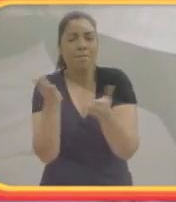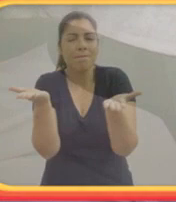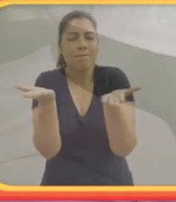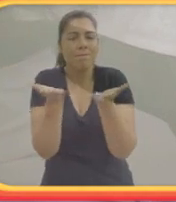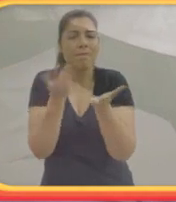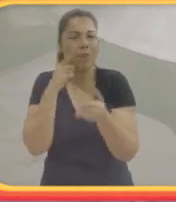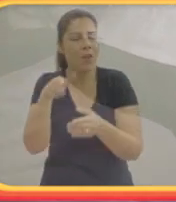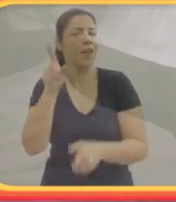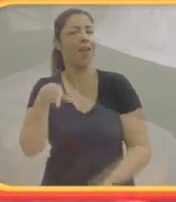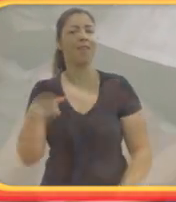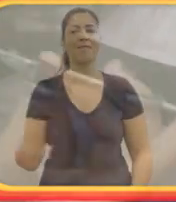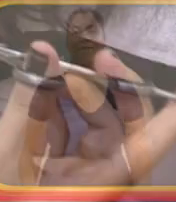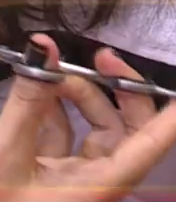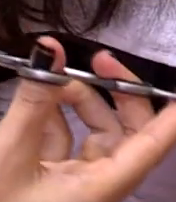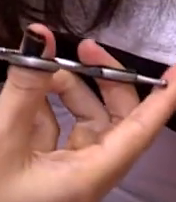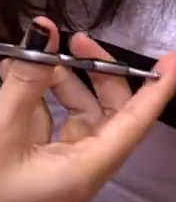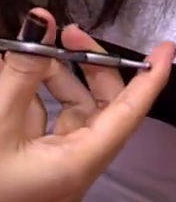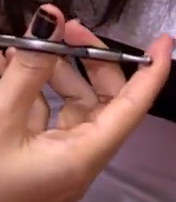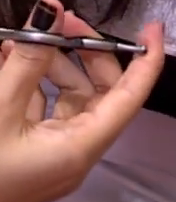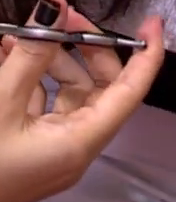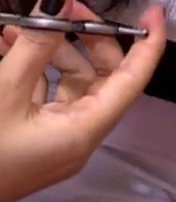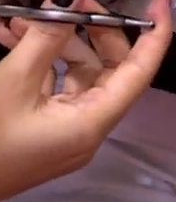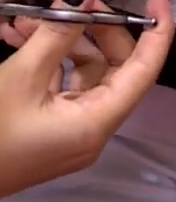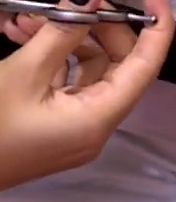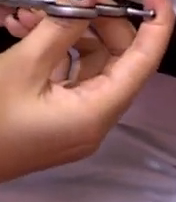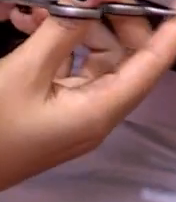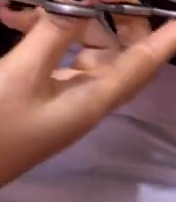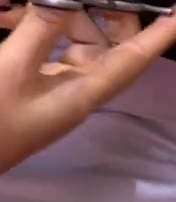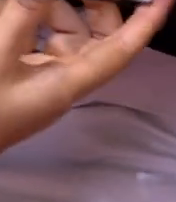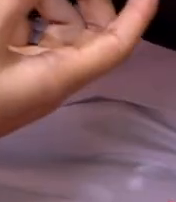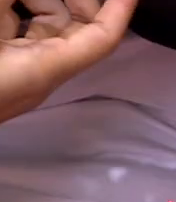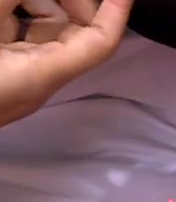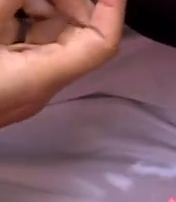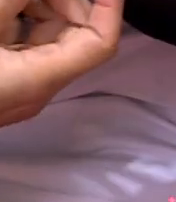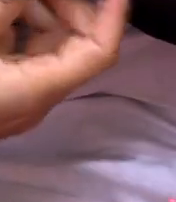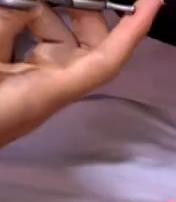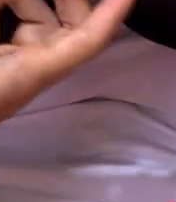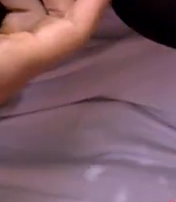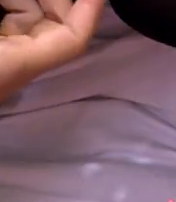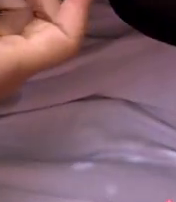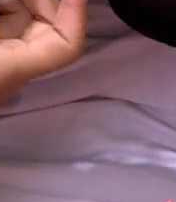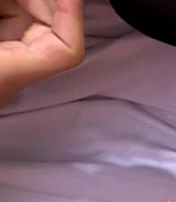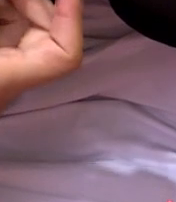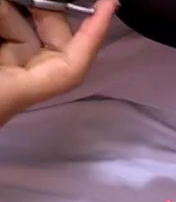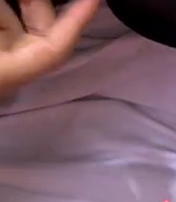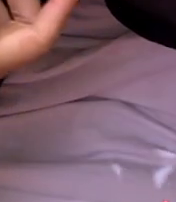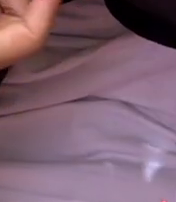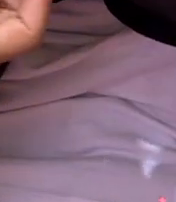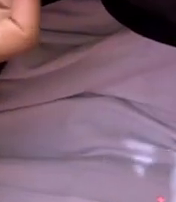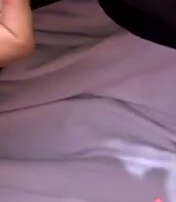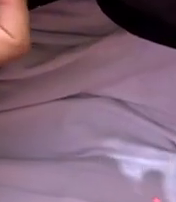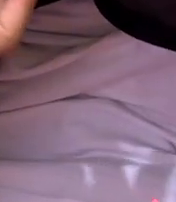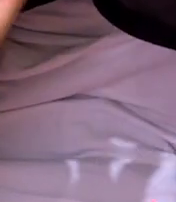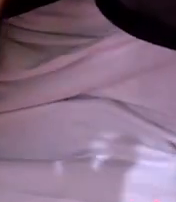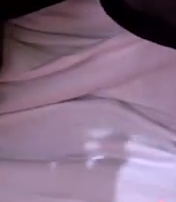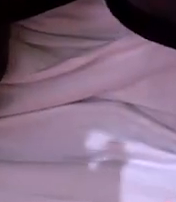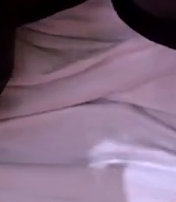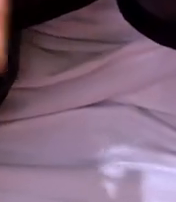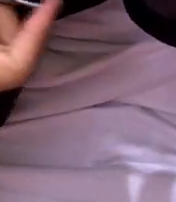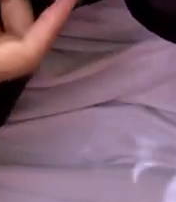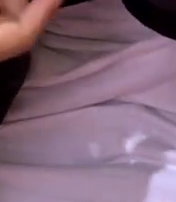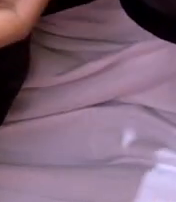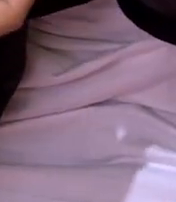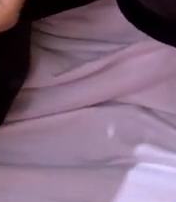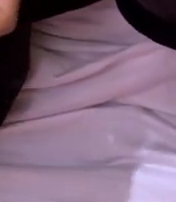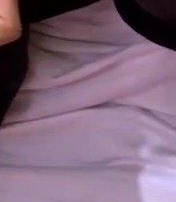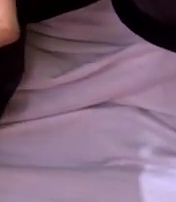medidas. Eu uso muito as mãos para fazer a maneira certa, e é isso. Marlene, com a mão esquerda